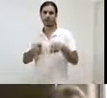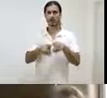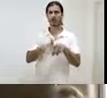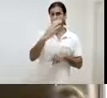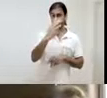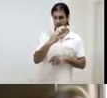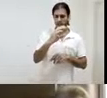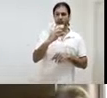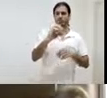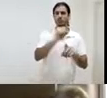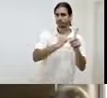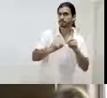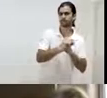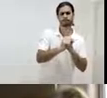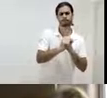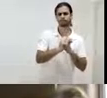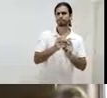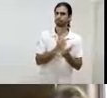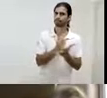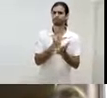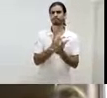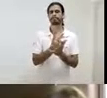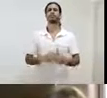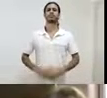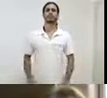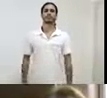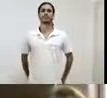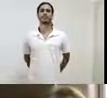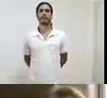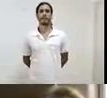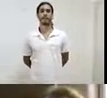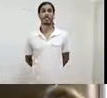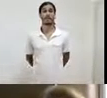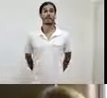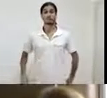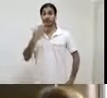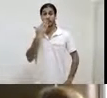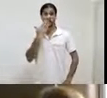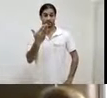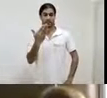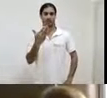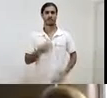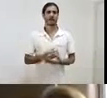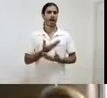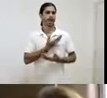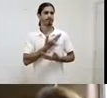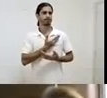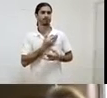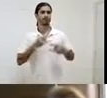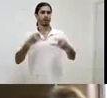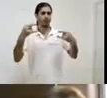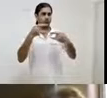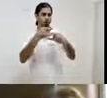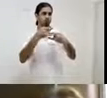à colega para estar passando uma tela, os slides para nós. Então, no